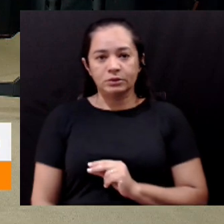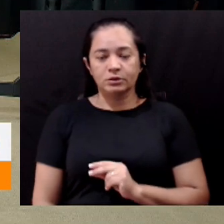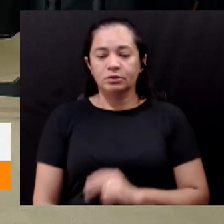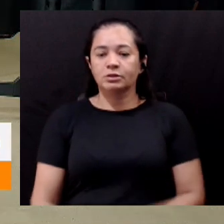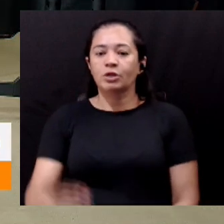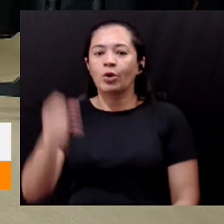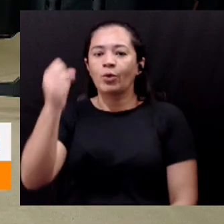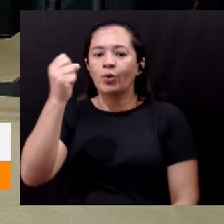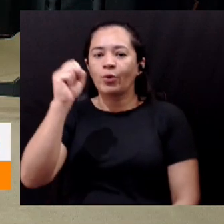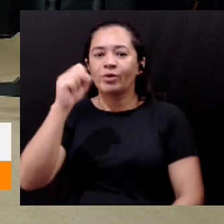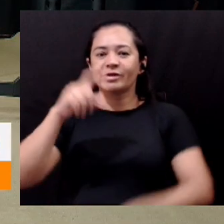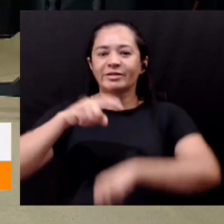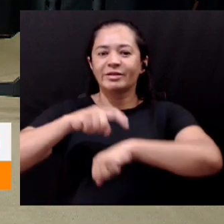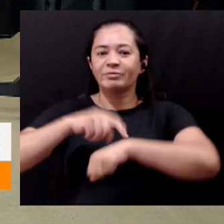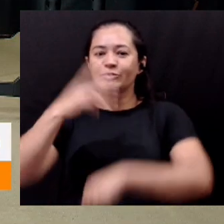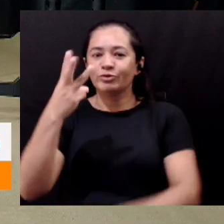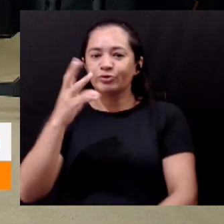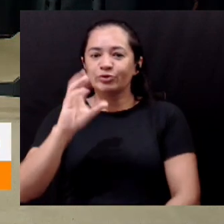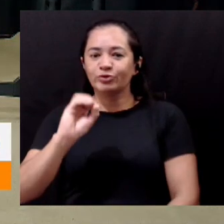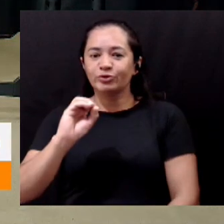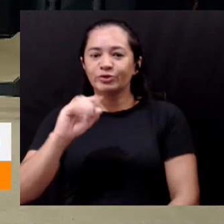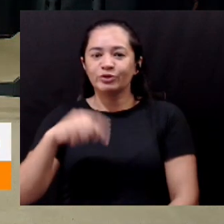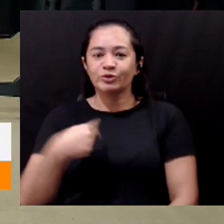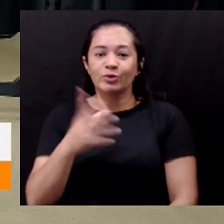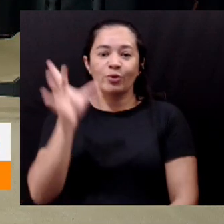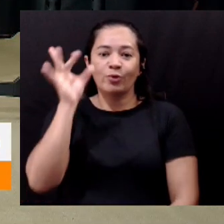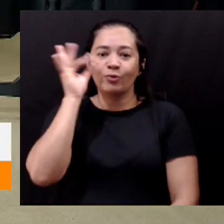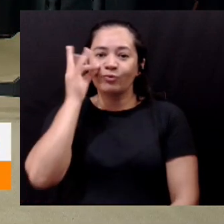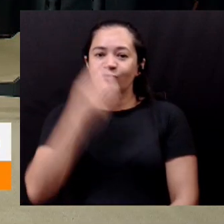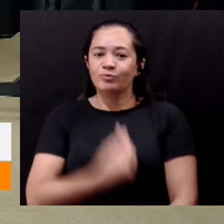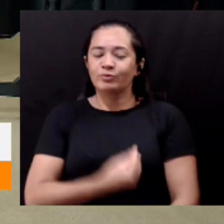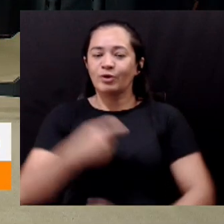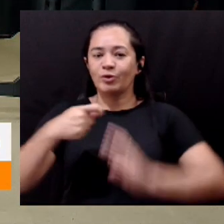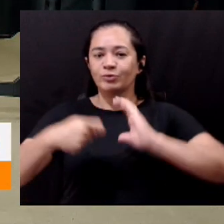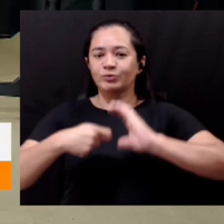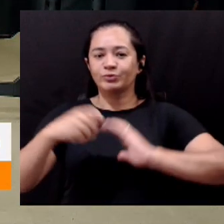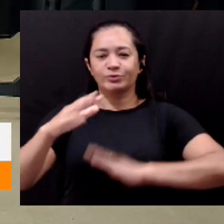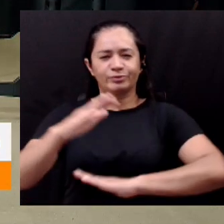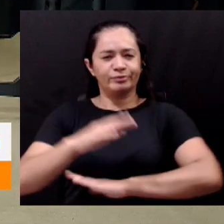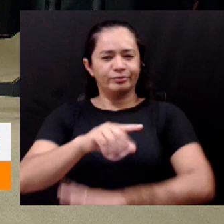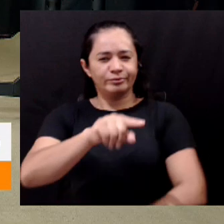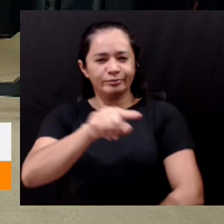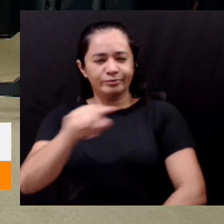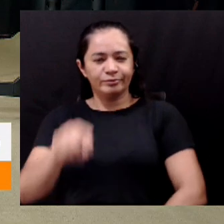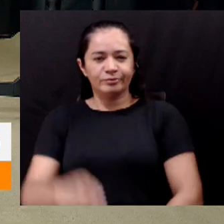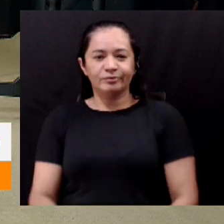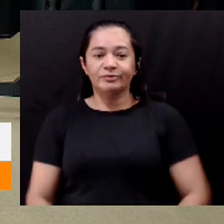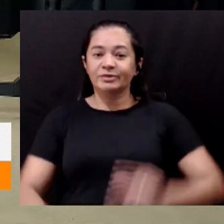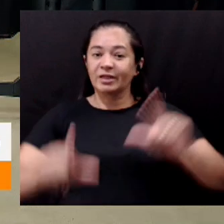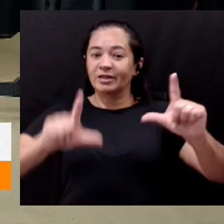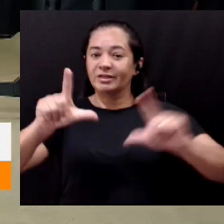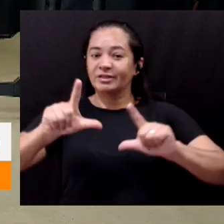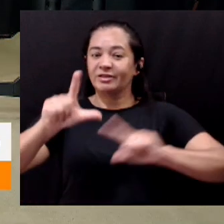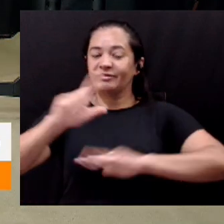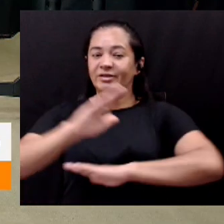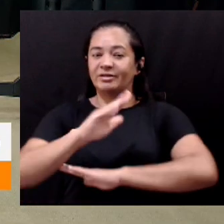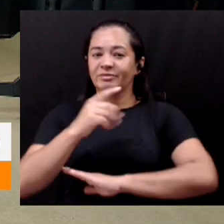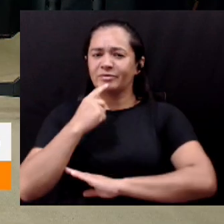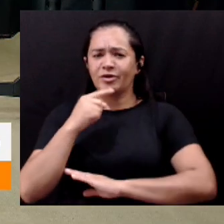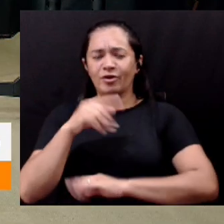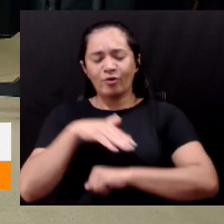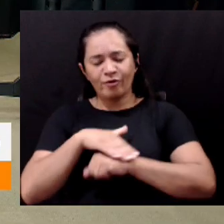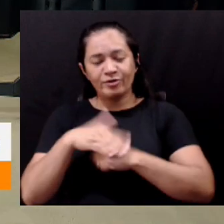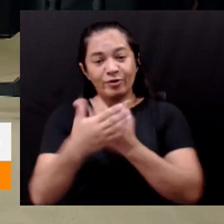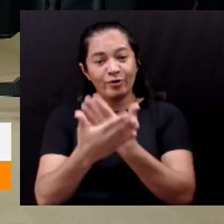8h30, estamos aqui ao vivo, Estúdio Câmara para você, TV Câmara Campinas, conversando com você que está aí do outro lado, que já mandou a sua